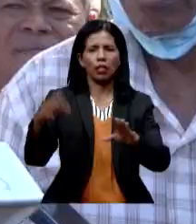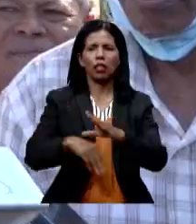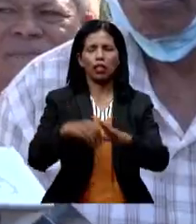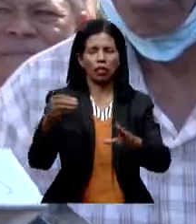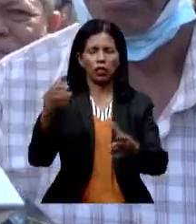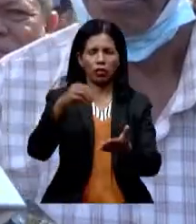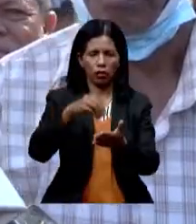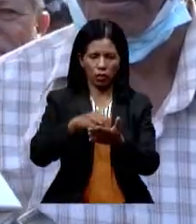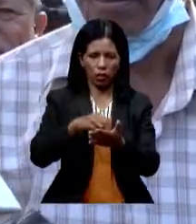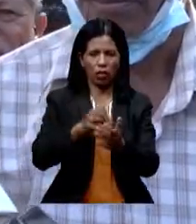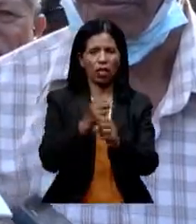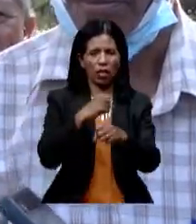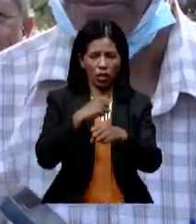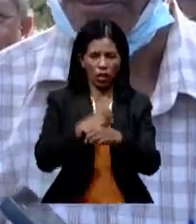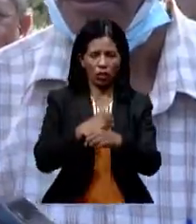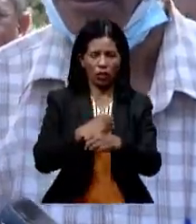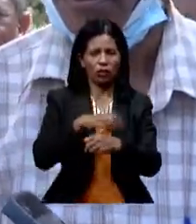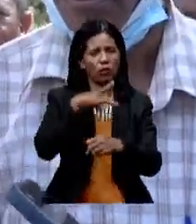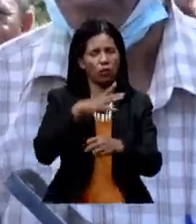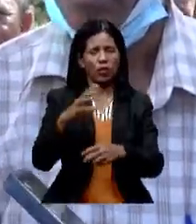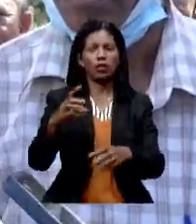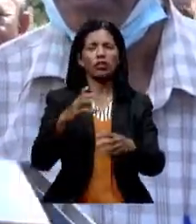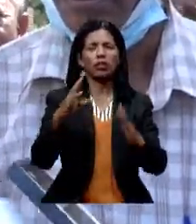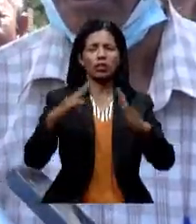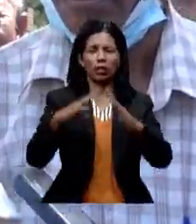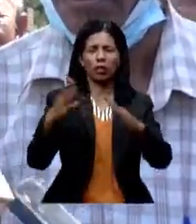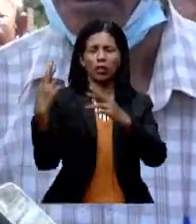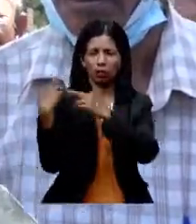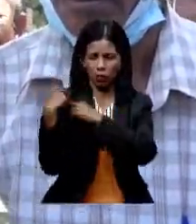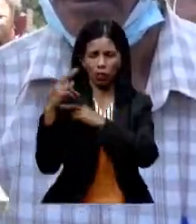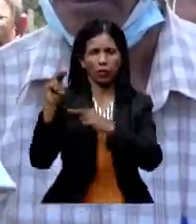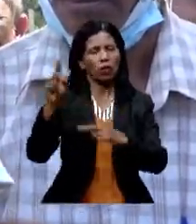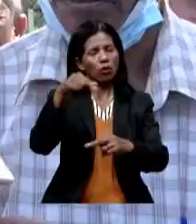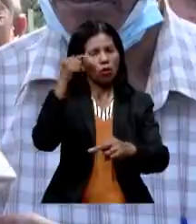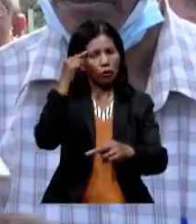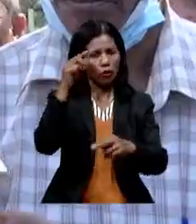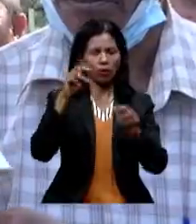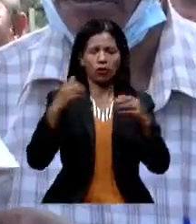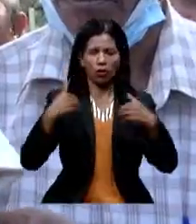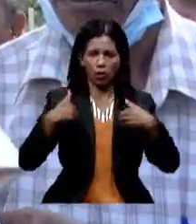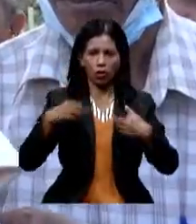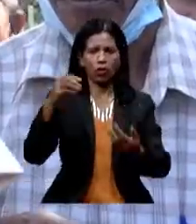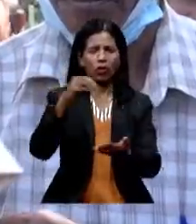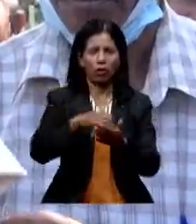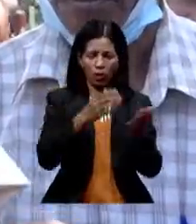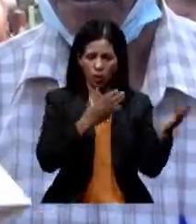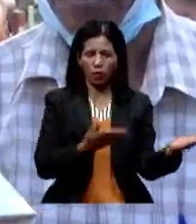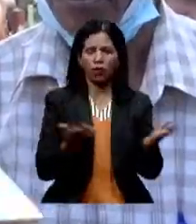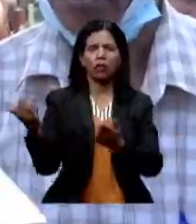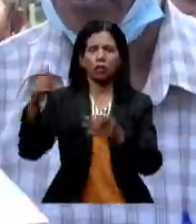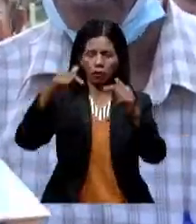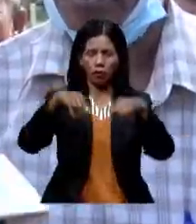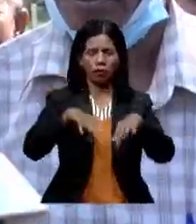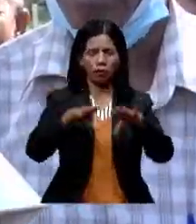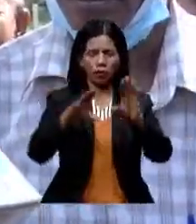queria grafamento e a cidade, né, responsabilidade ninha, e governo sei rola medidas para lorecer mais lar. Tem